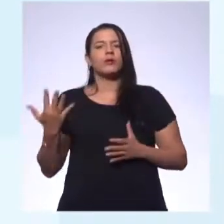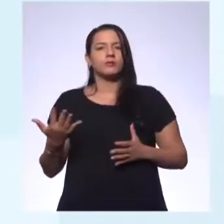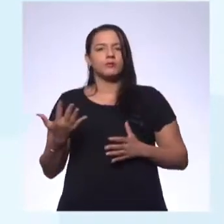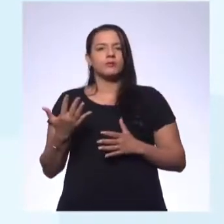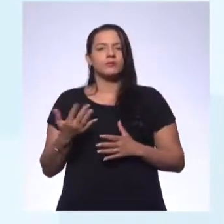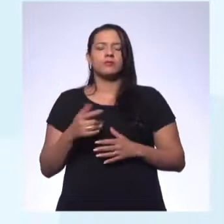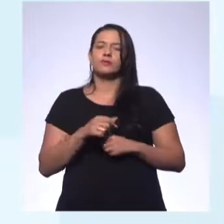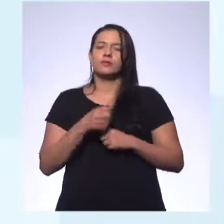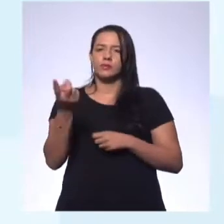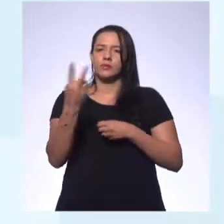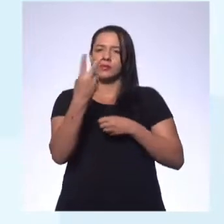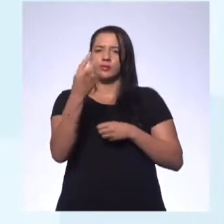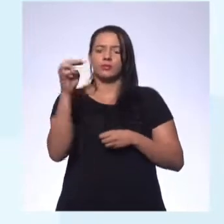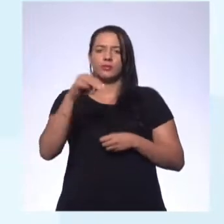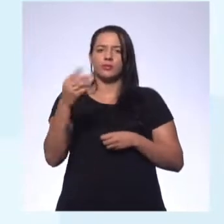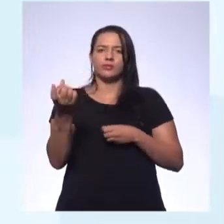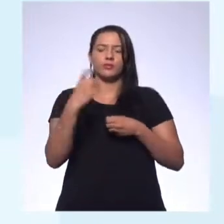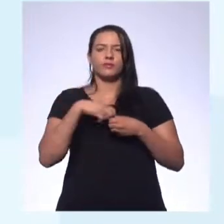minutinhos e a gente já volta.